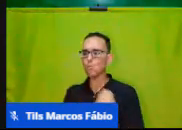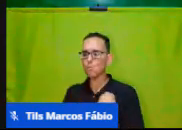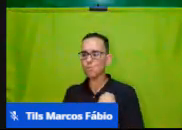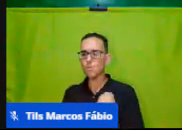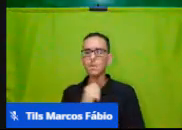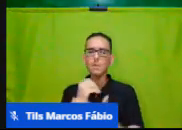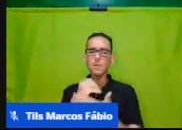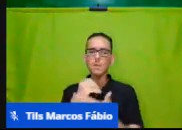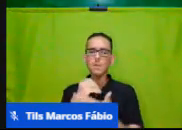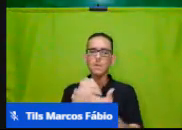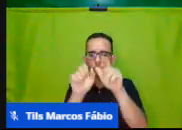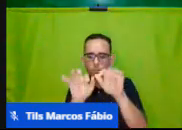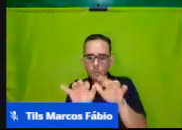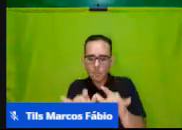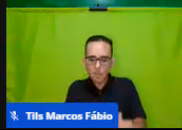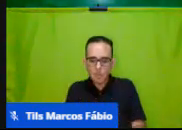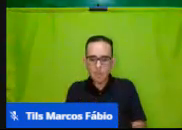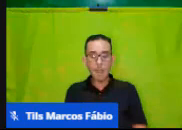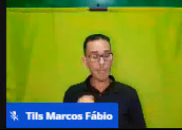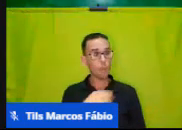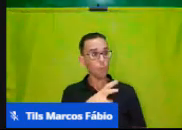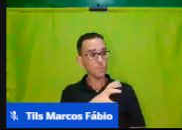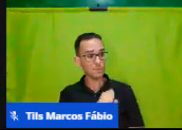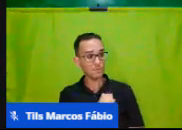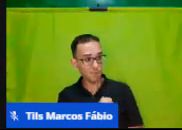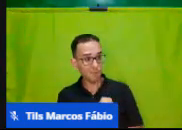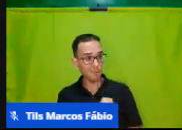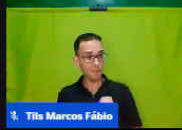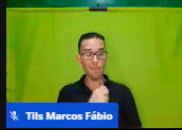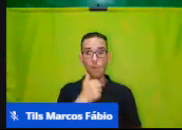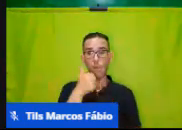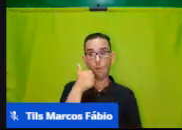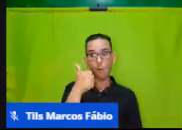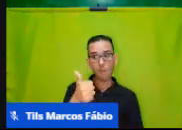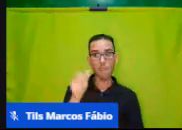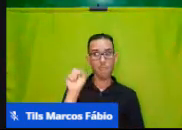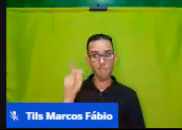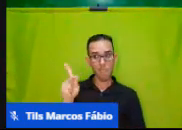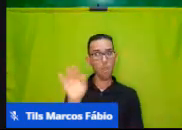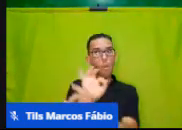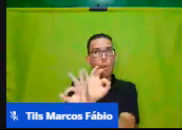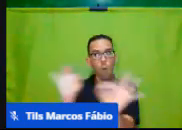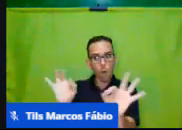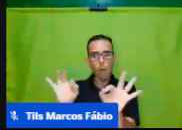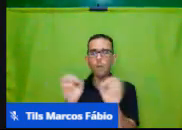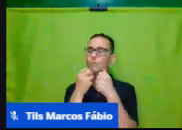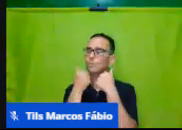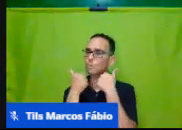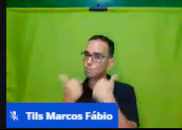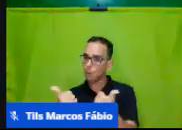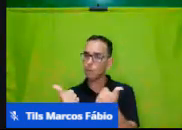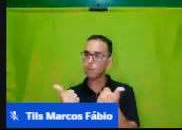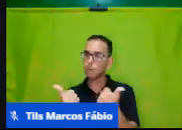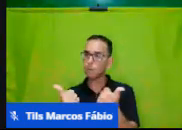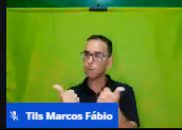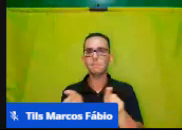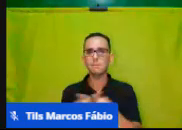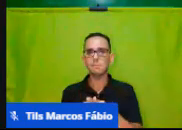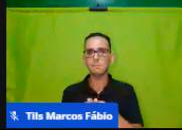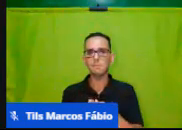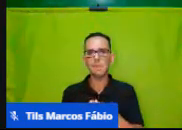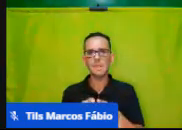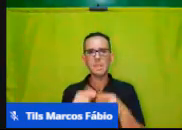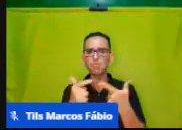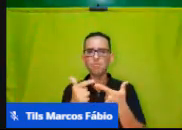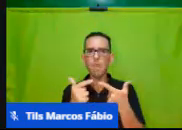comentaram com gostei, né, e tal, ok, ótimo, muito bom, né, ou não teve comentário